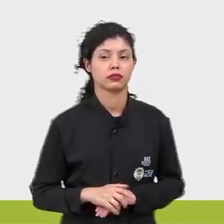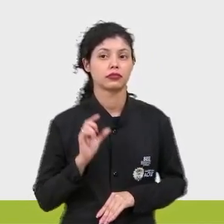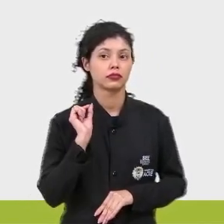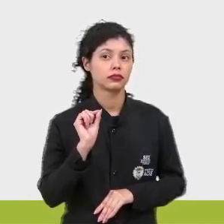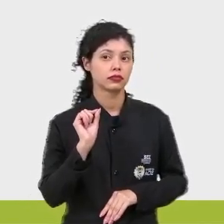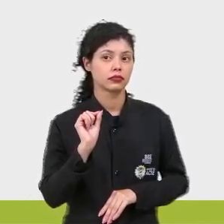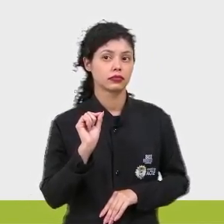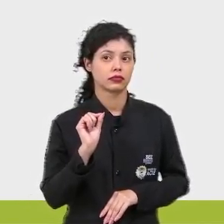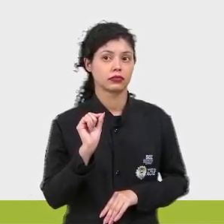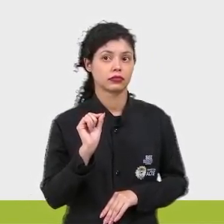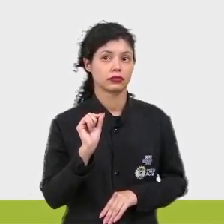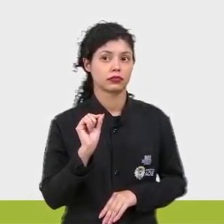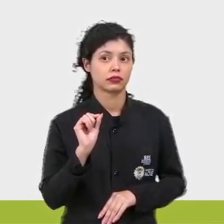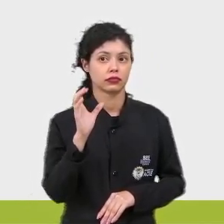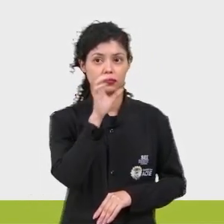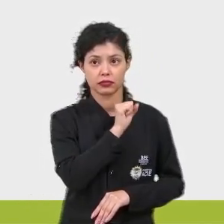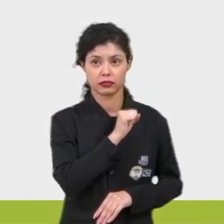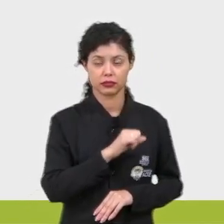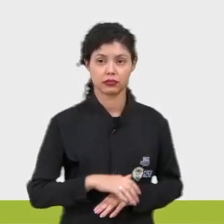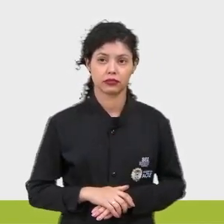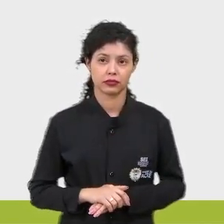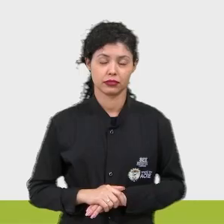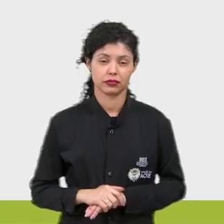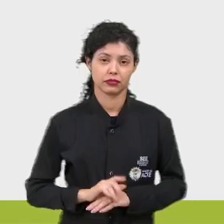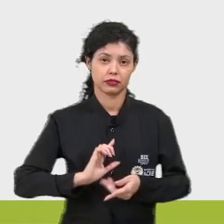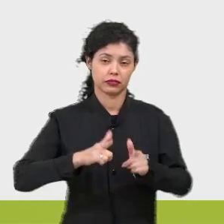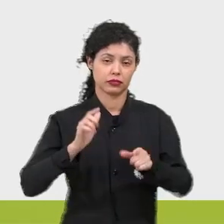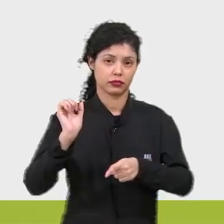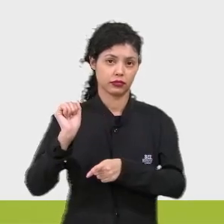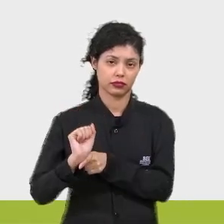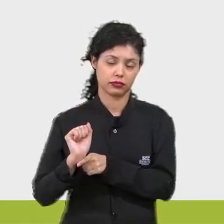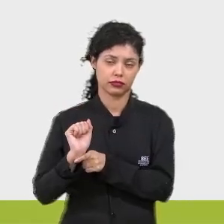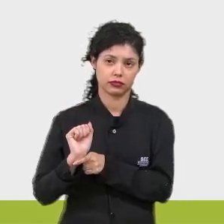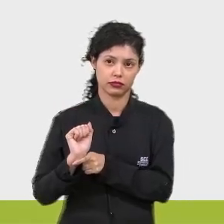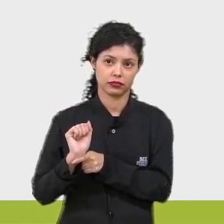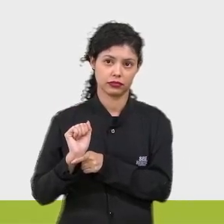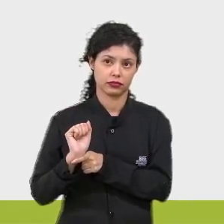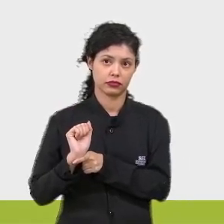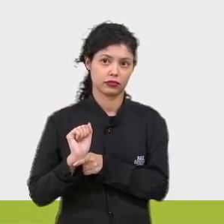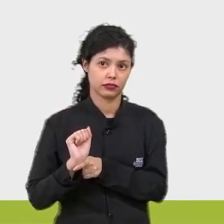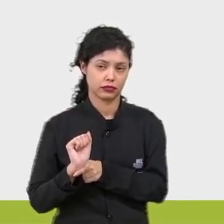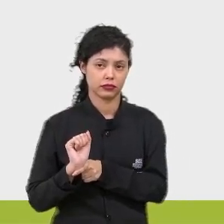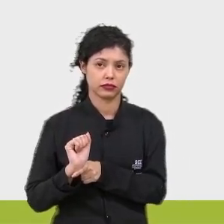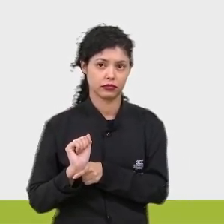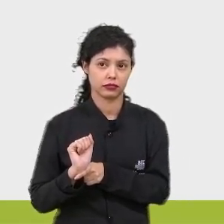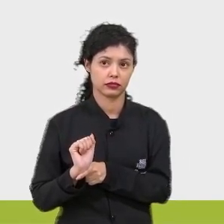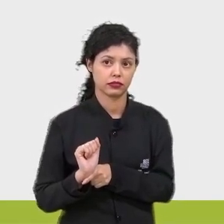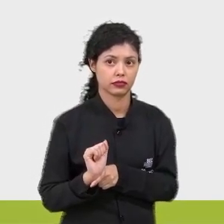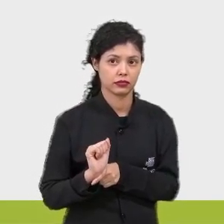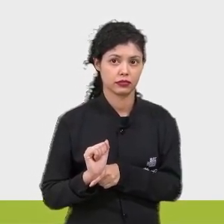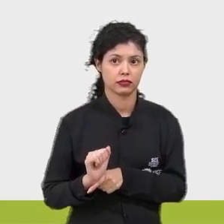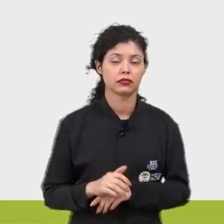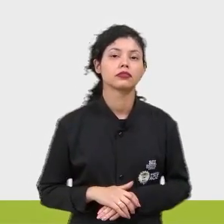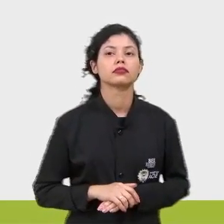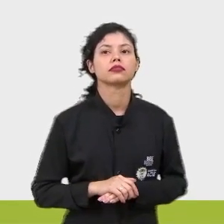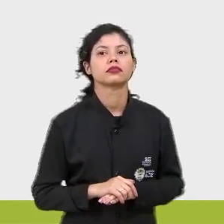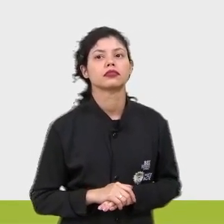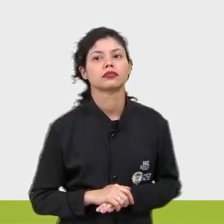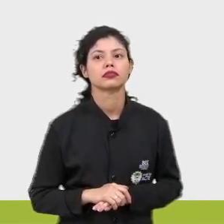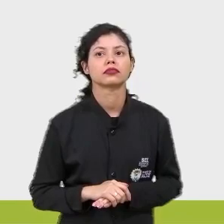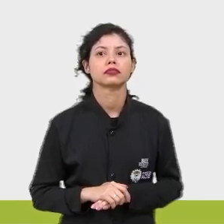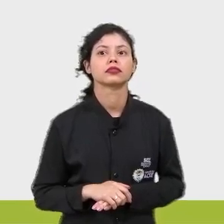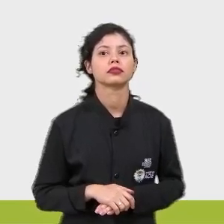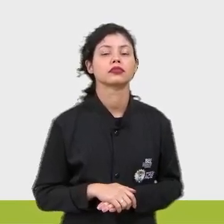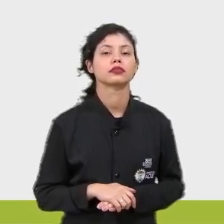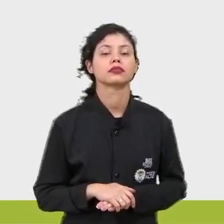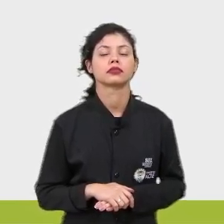que aí? Rapidamente, o que você achou? O que seu colega aí do lado achou? O professor deu a resposta, letra